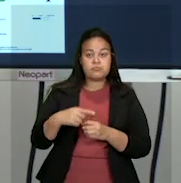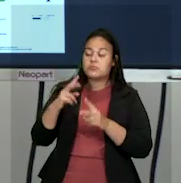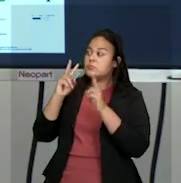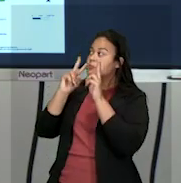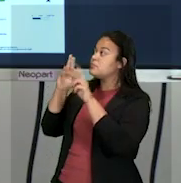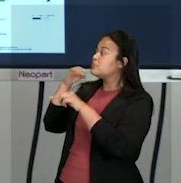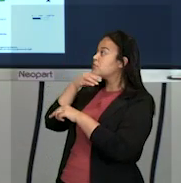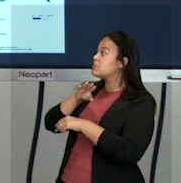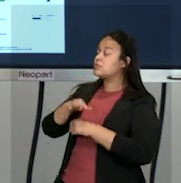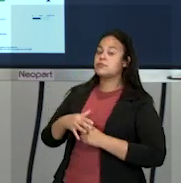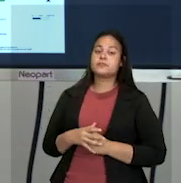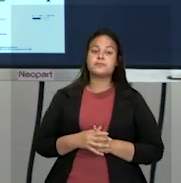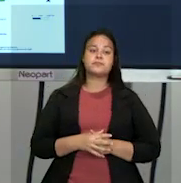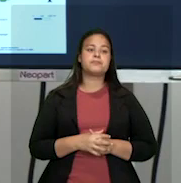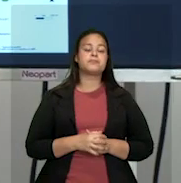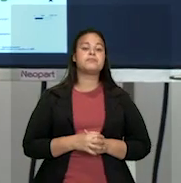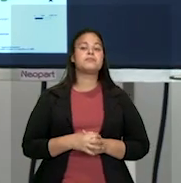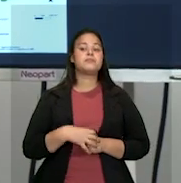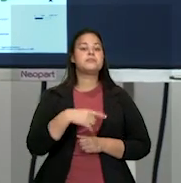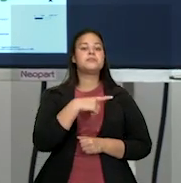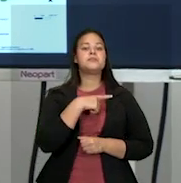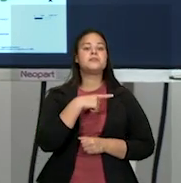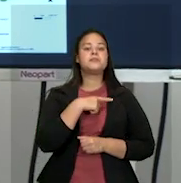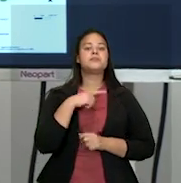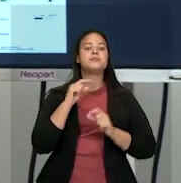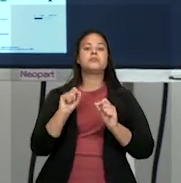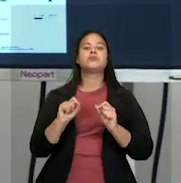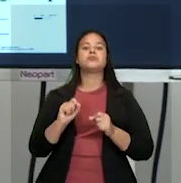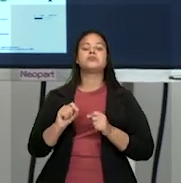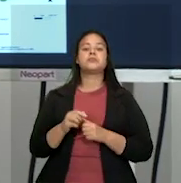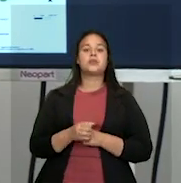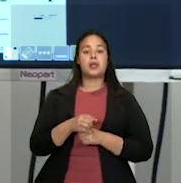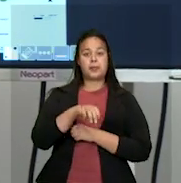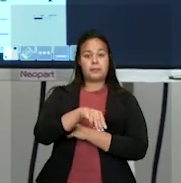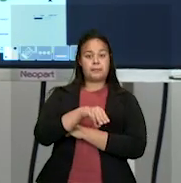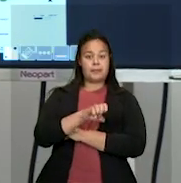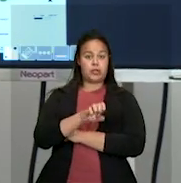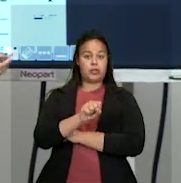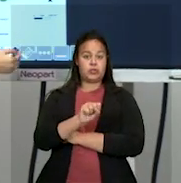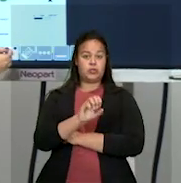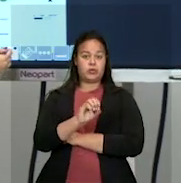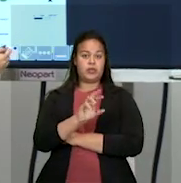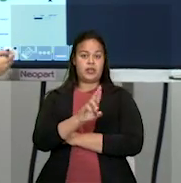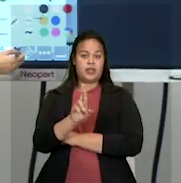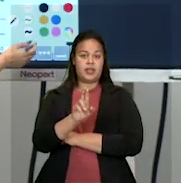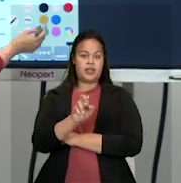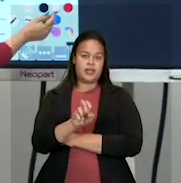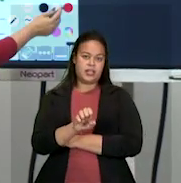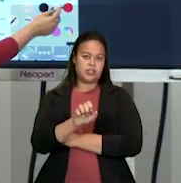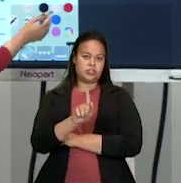só, aqui nós temos as mesorregiões.